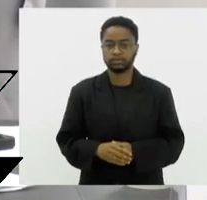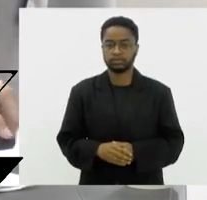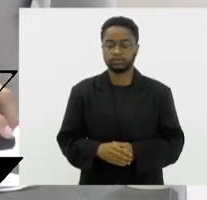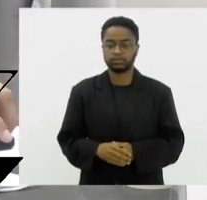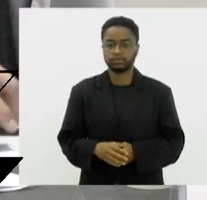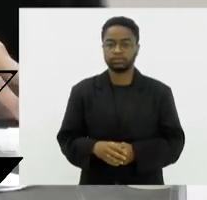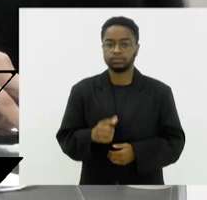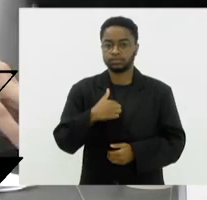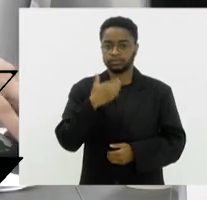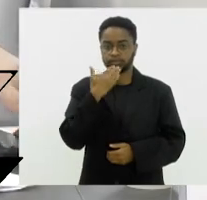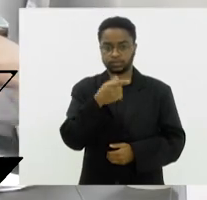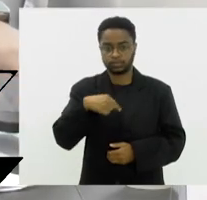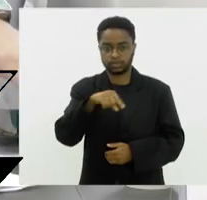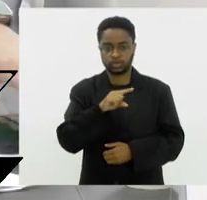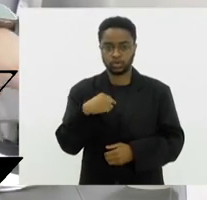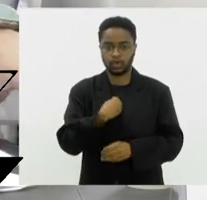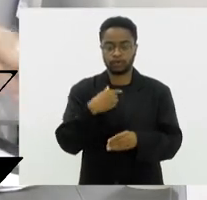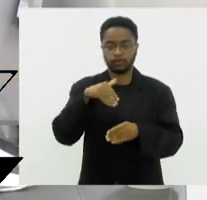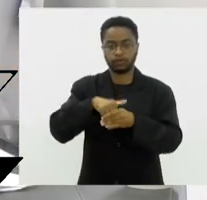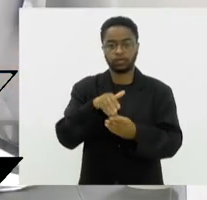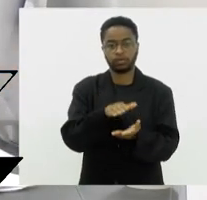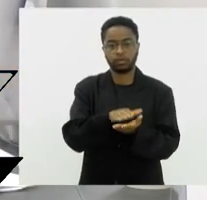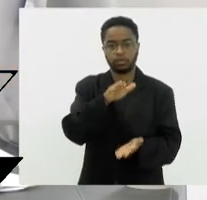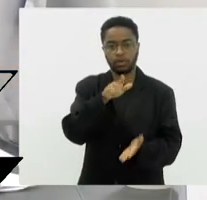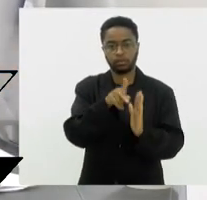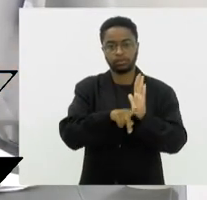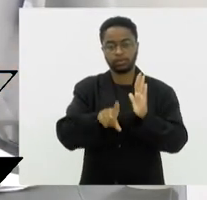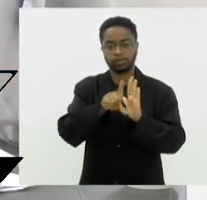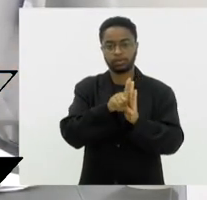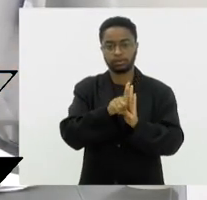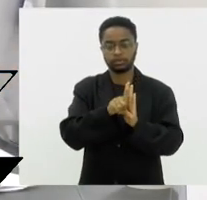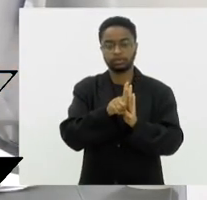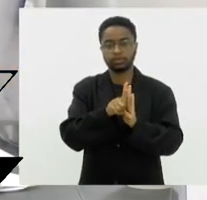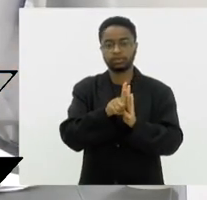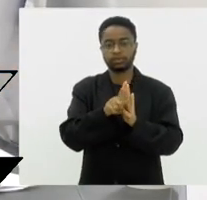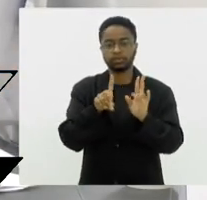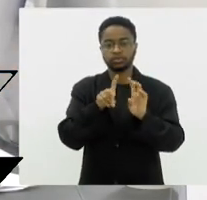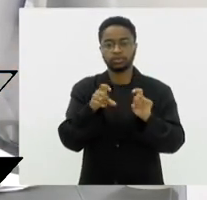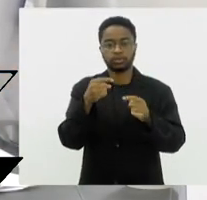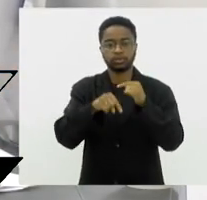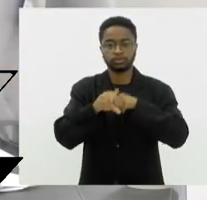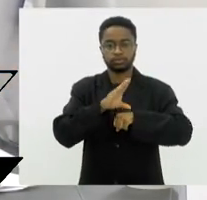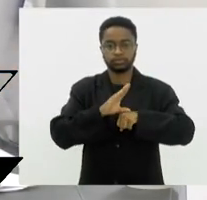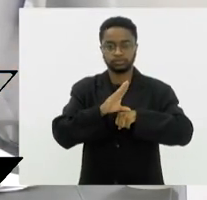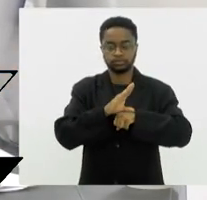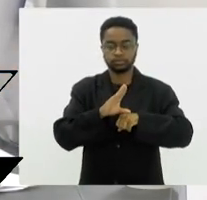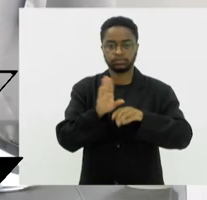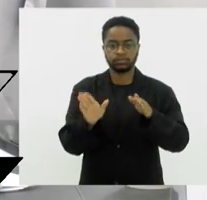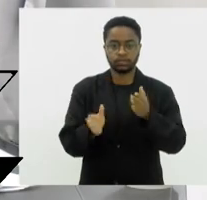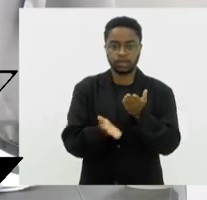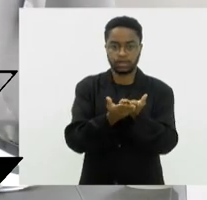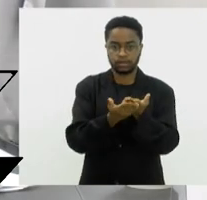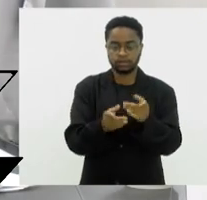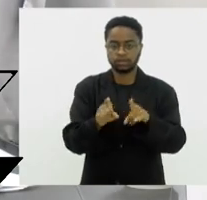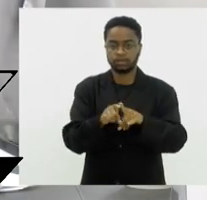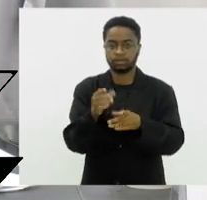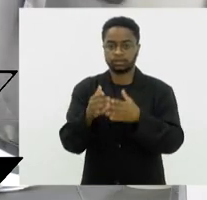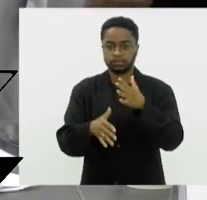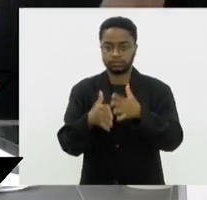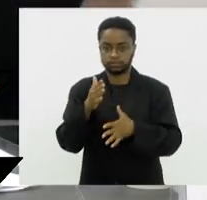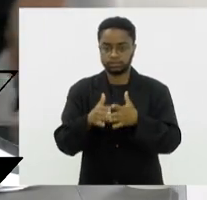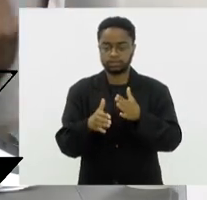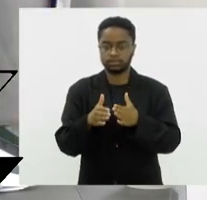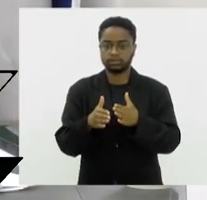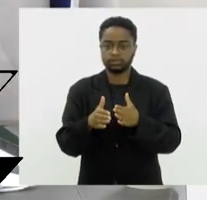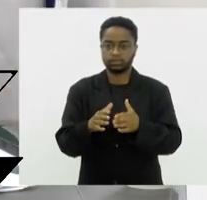a possibilidade de votarmos em bloco os projetos relacionados à inconstitucionalidade, à anexação e à prejudicabilidade, que